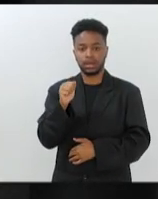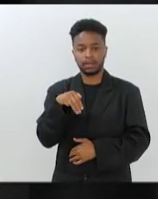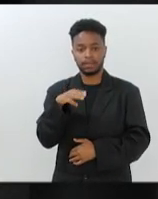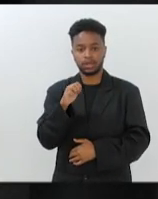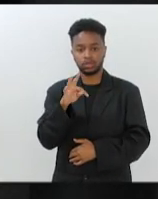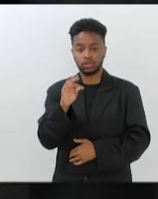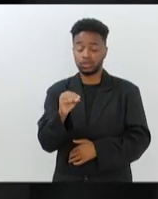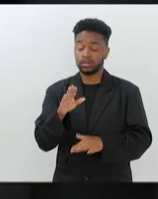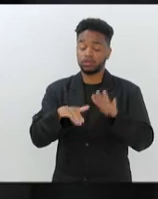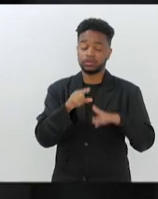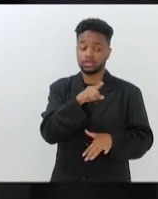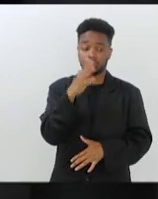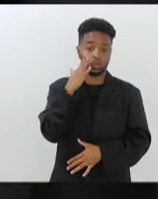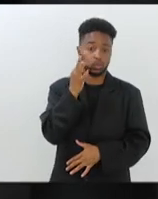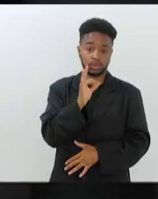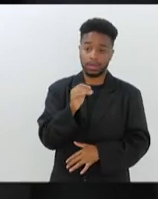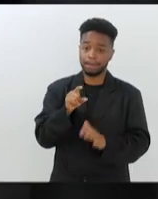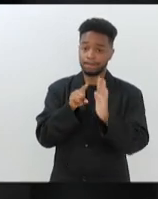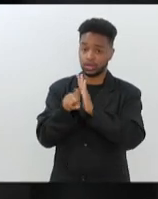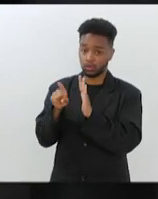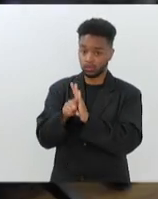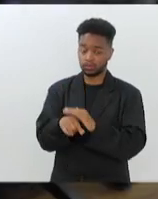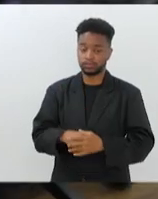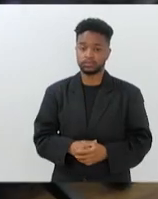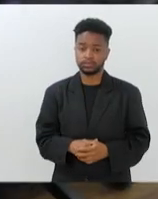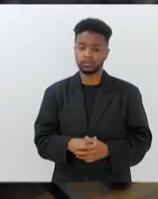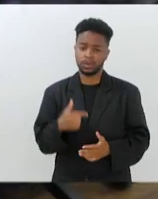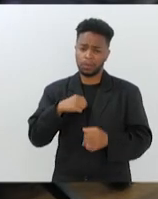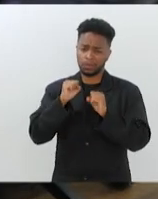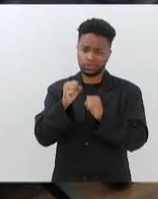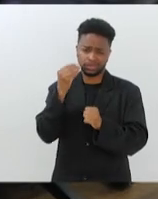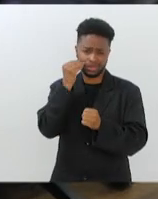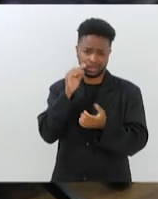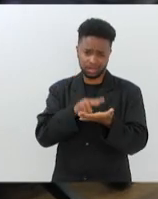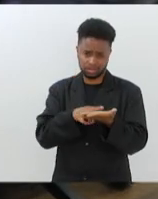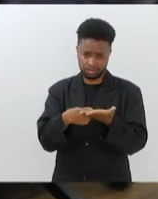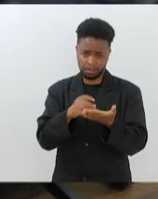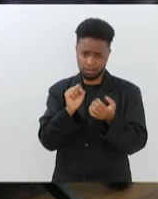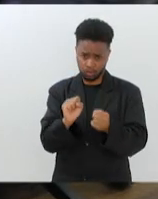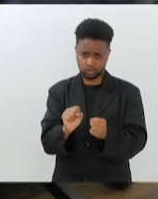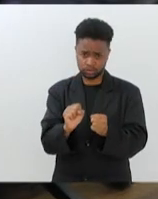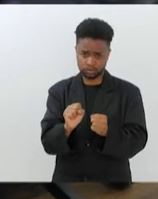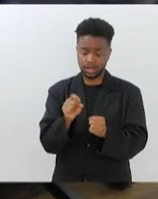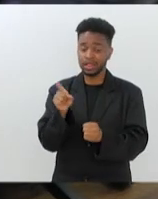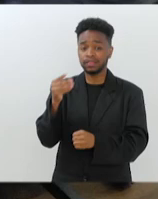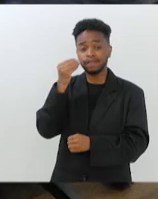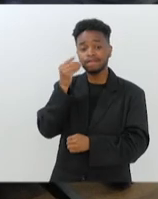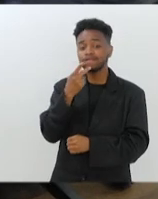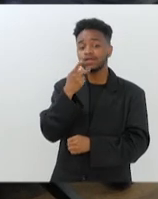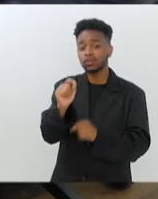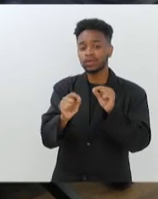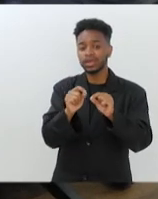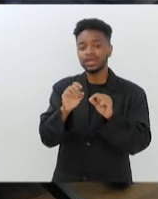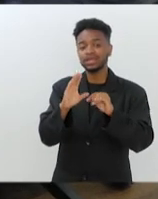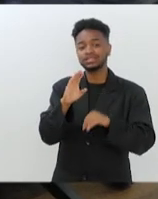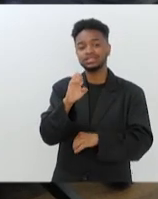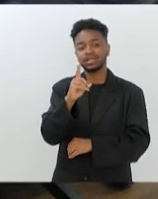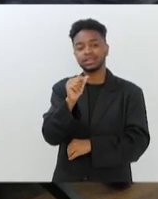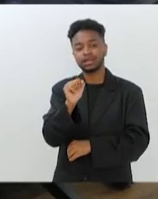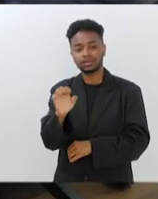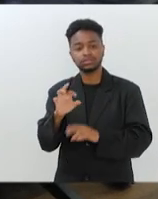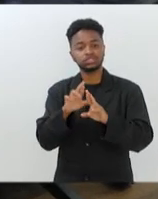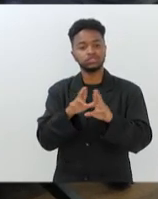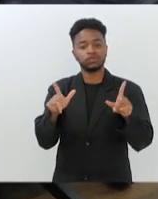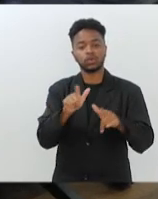tenha compreendido a pergunta do deputado pel posso tentar traduzir que ele tá querendo dizer que a cedai é diferente de qualquer outra empresa que tem que se